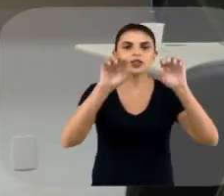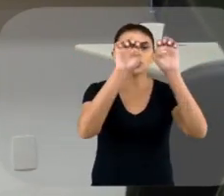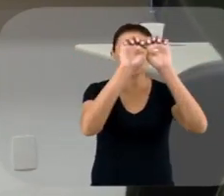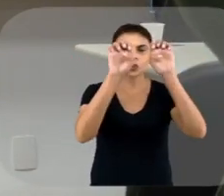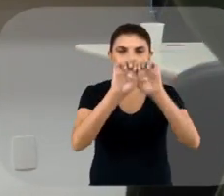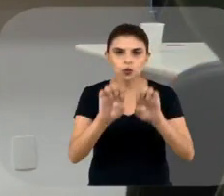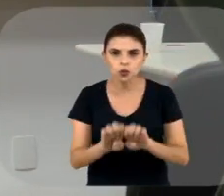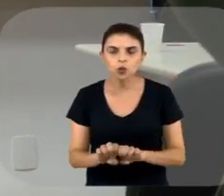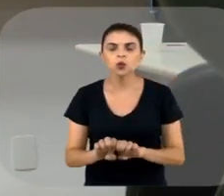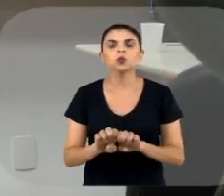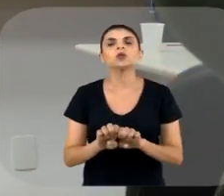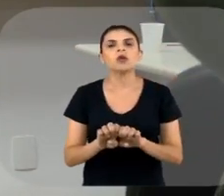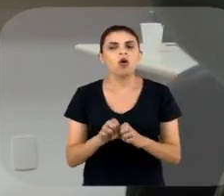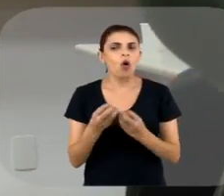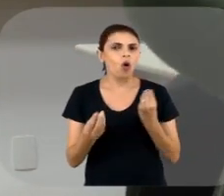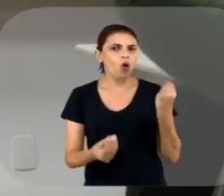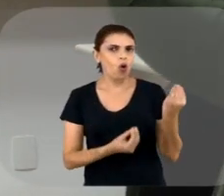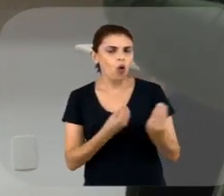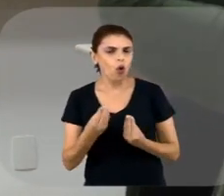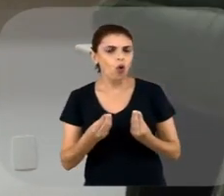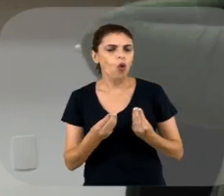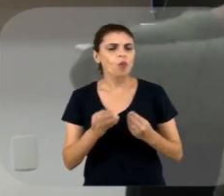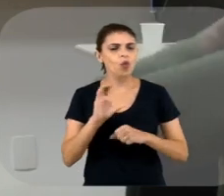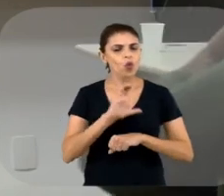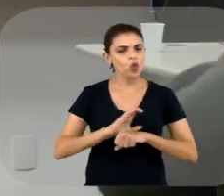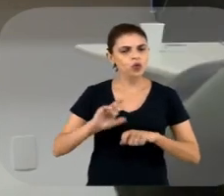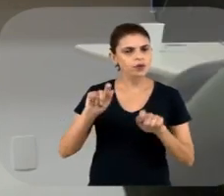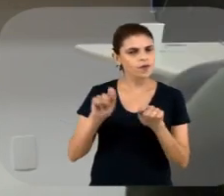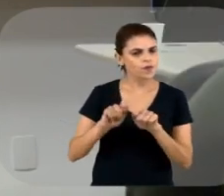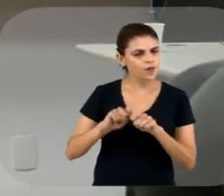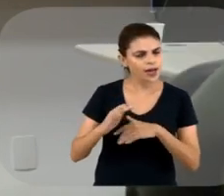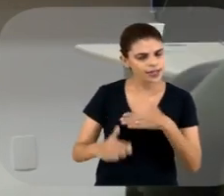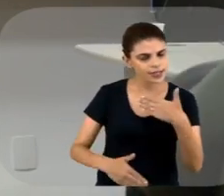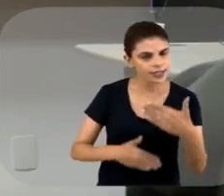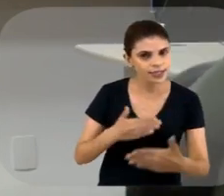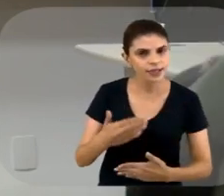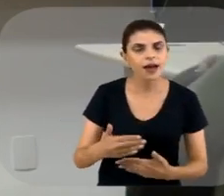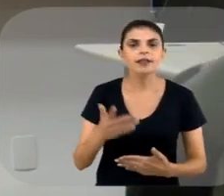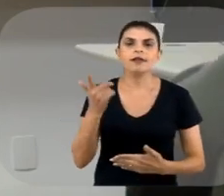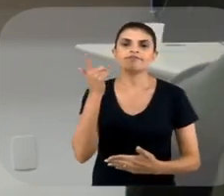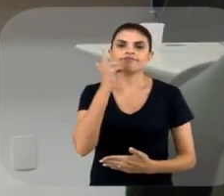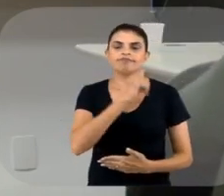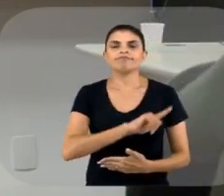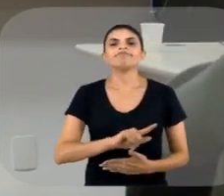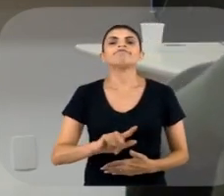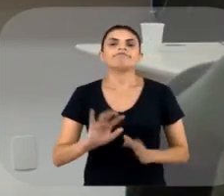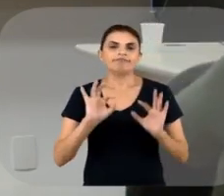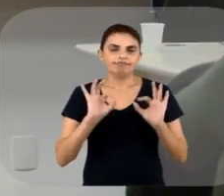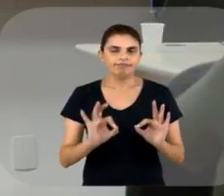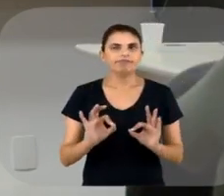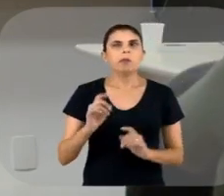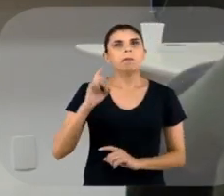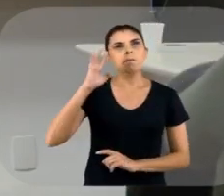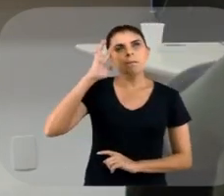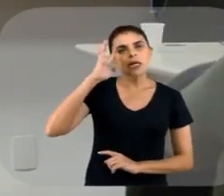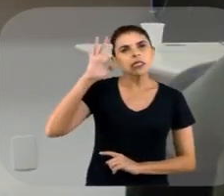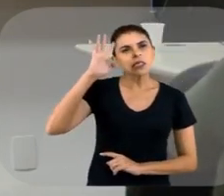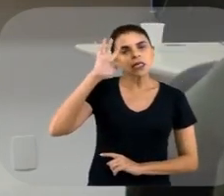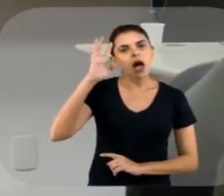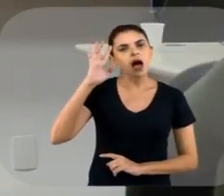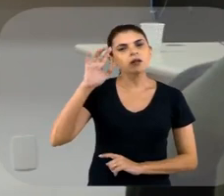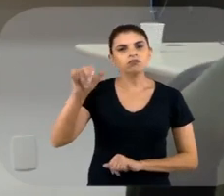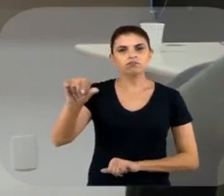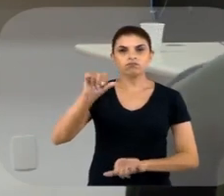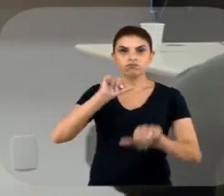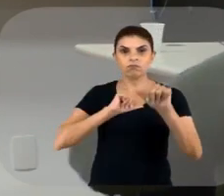estrutura com que esse curso vai ser construído, até chegar na superfície, e aí pensando mesmo